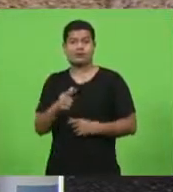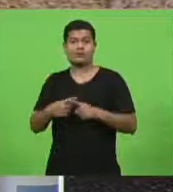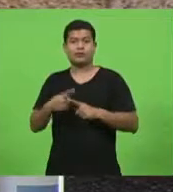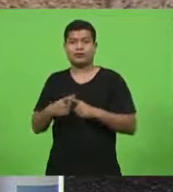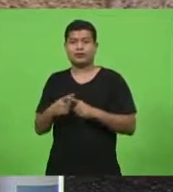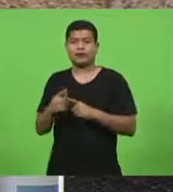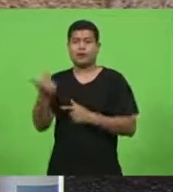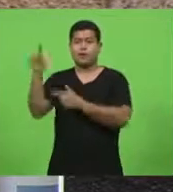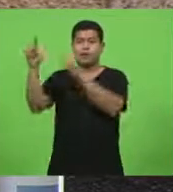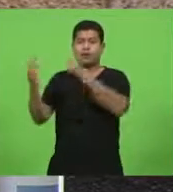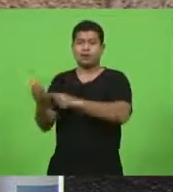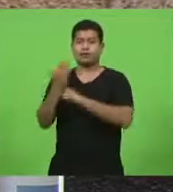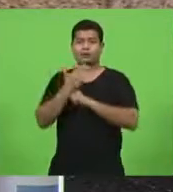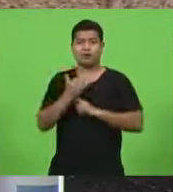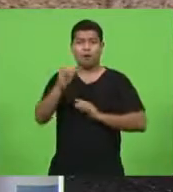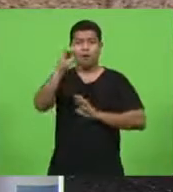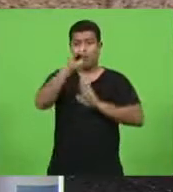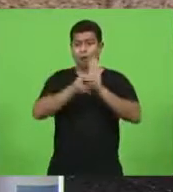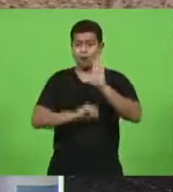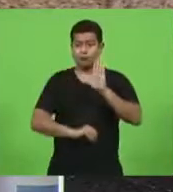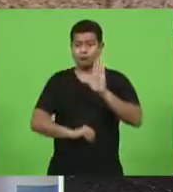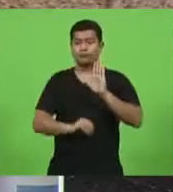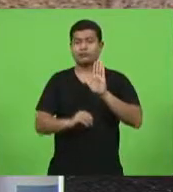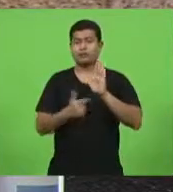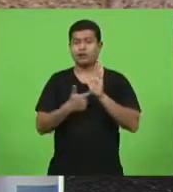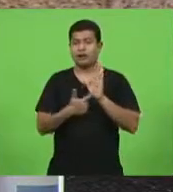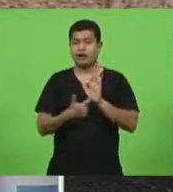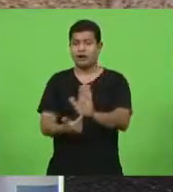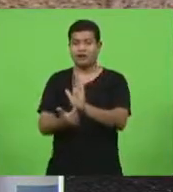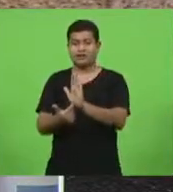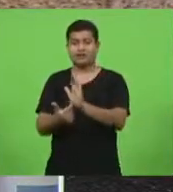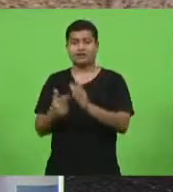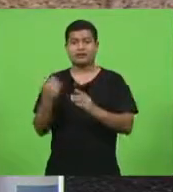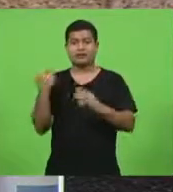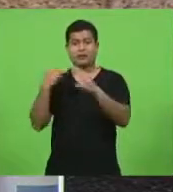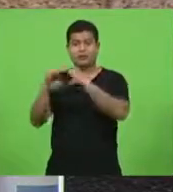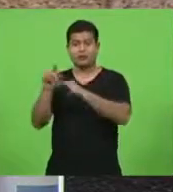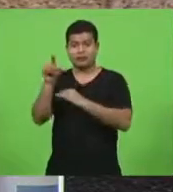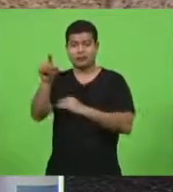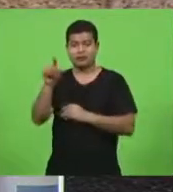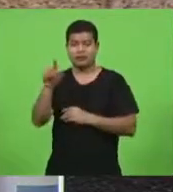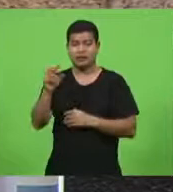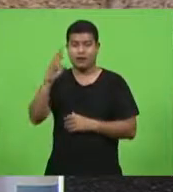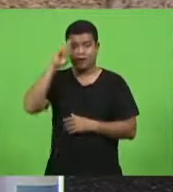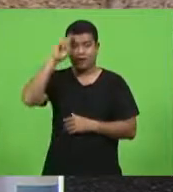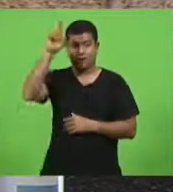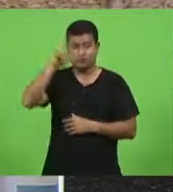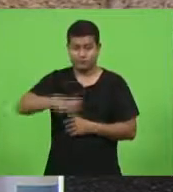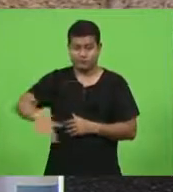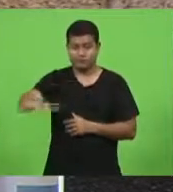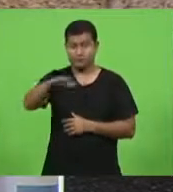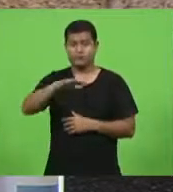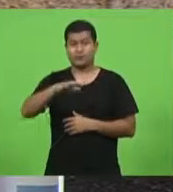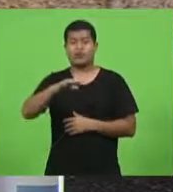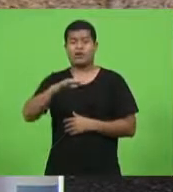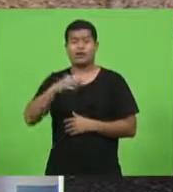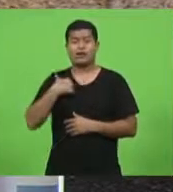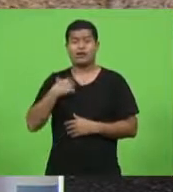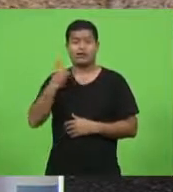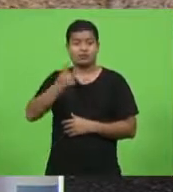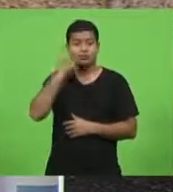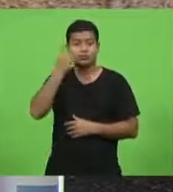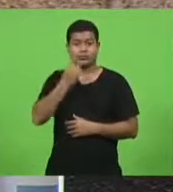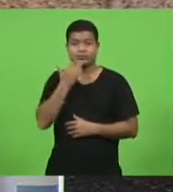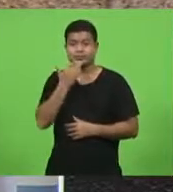Tem ofícios chegando ao comando geral, feito por deputado, solicitando transferência